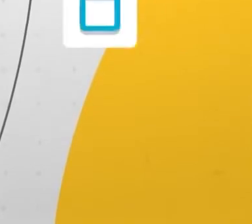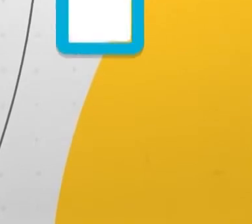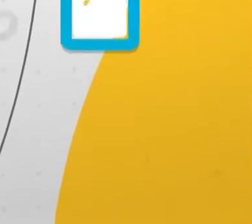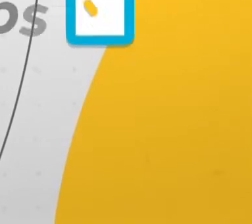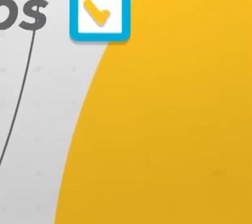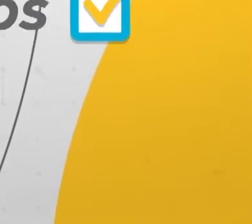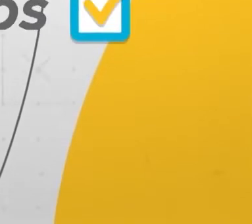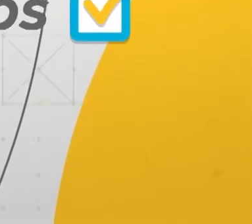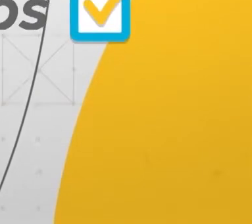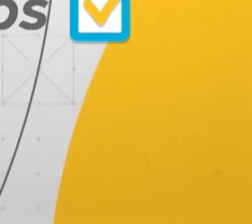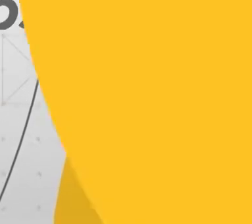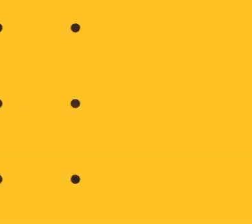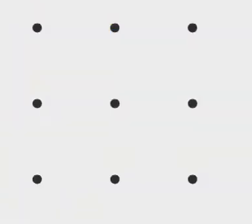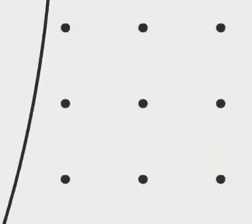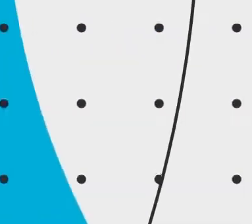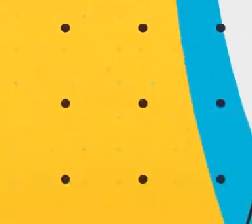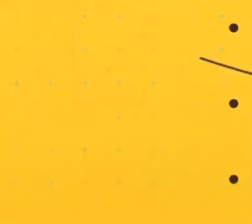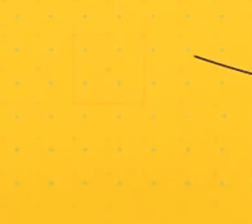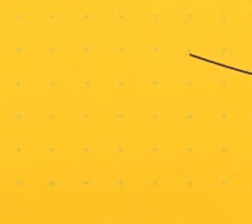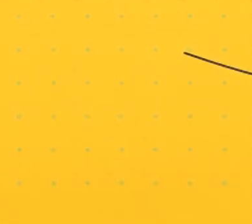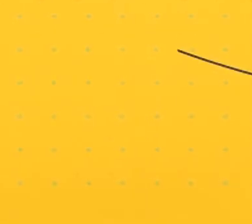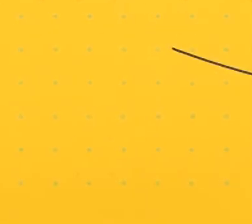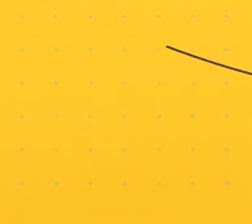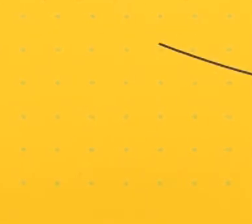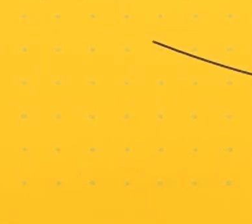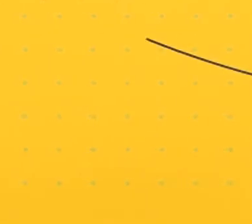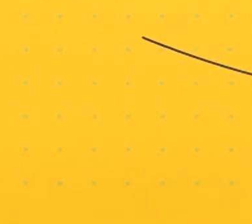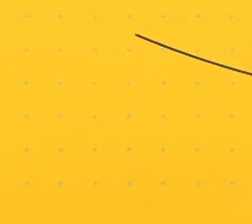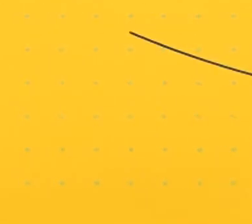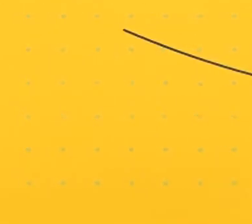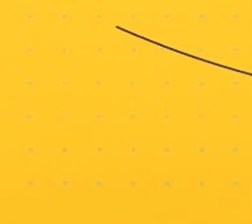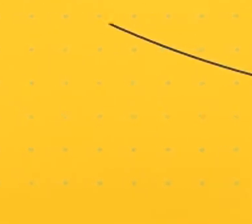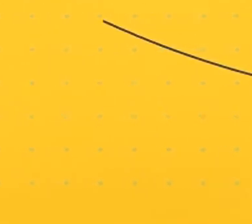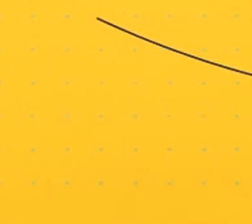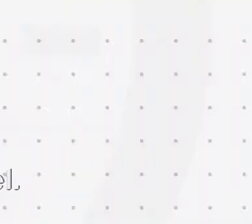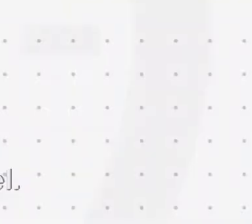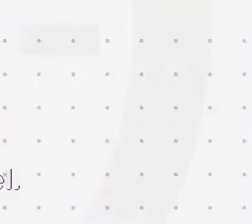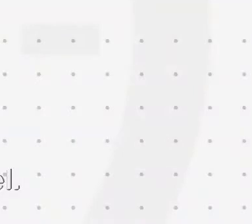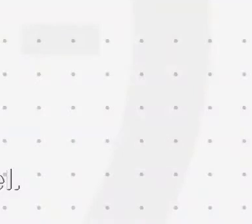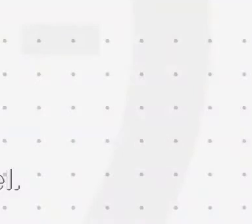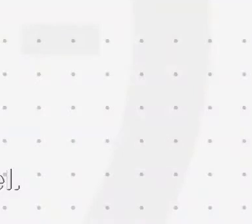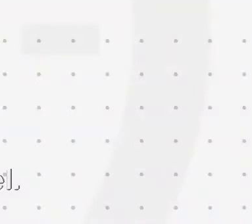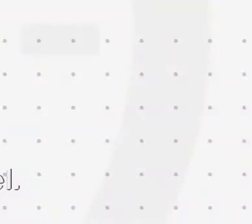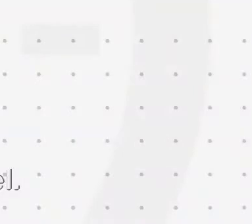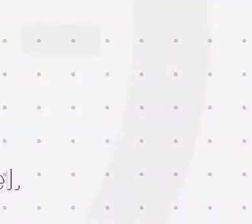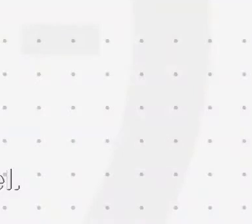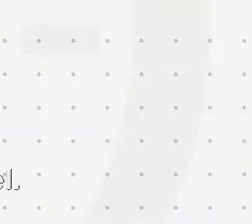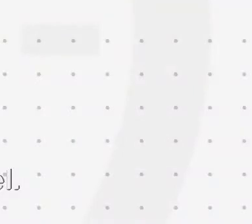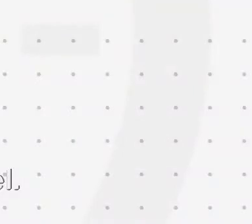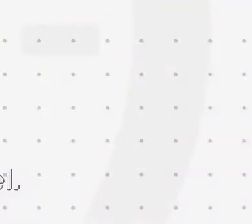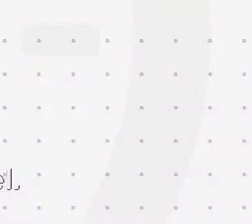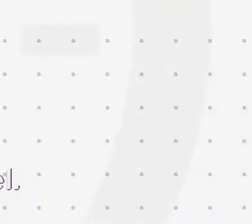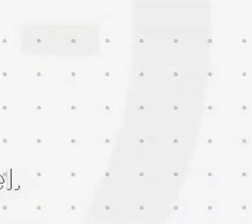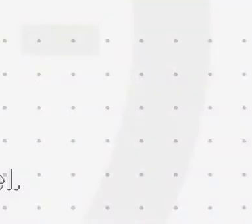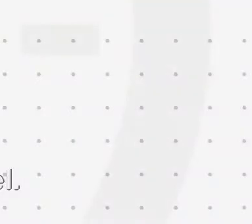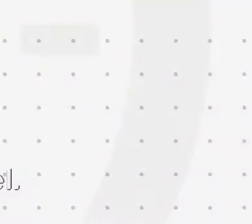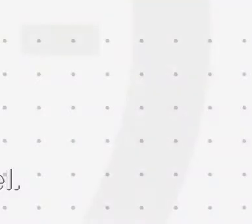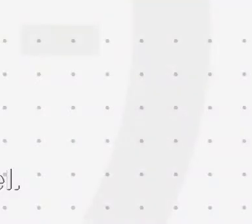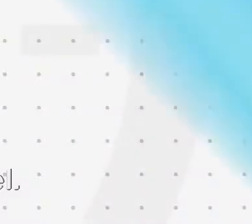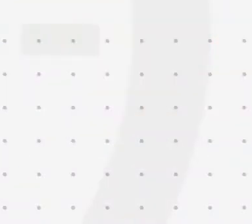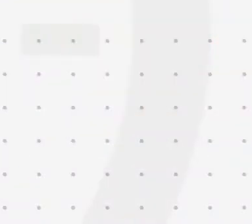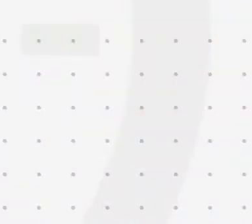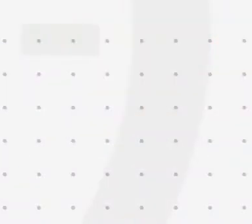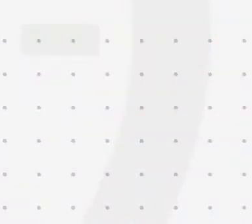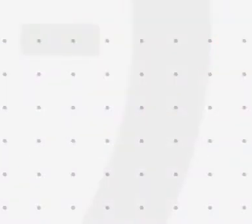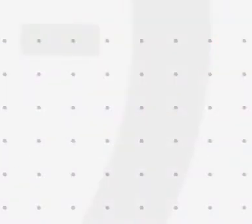sapateiros e startups. É abrir o negócio e fazer funcionar. O horário de funcionamento também está mais